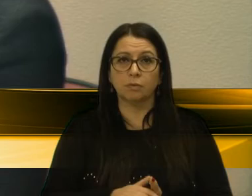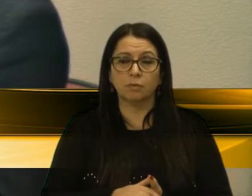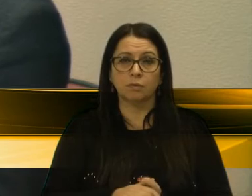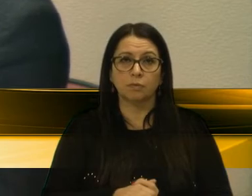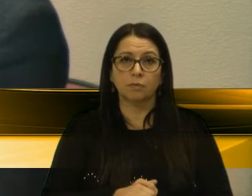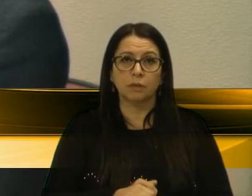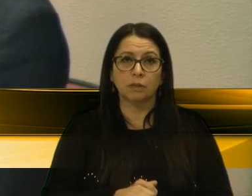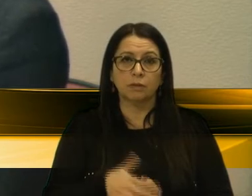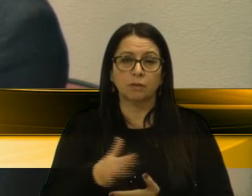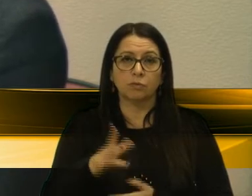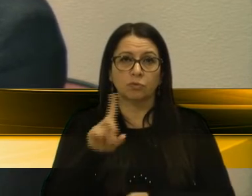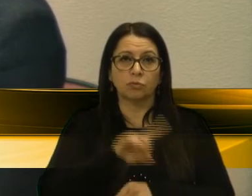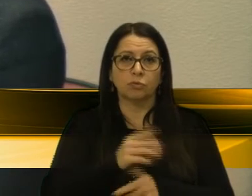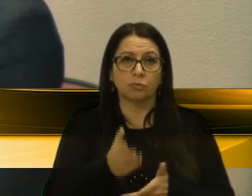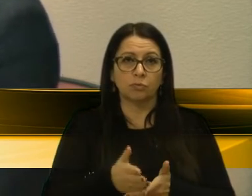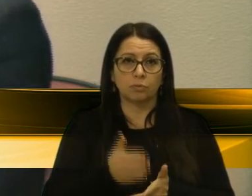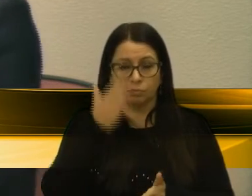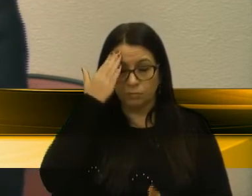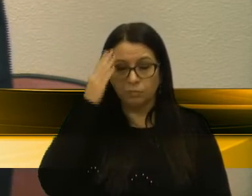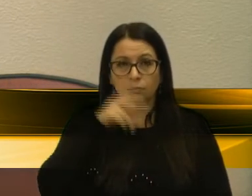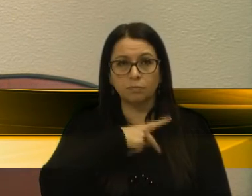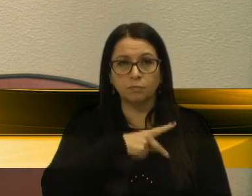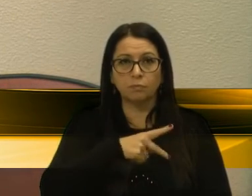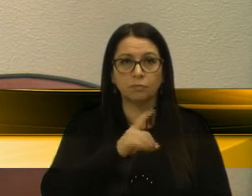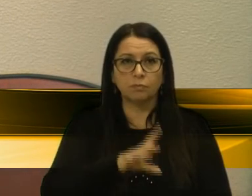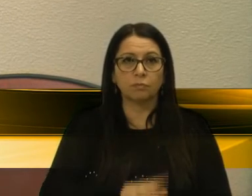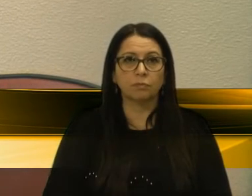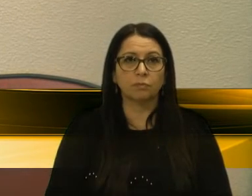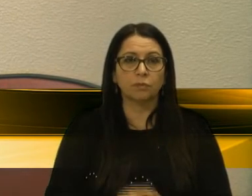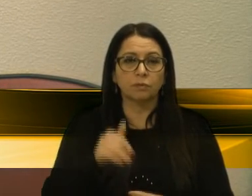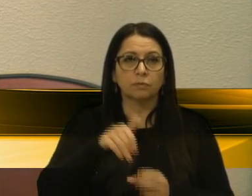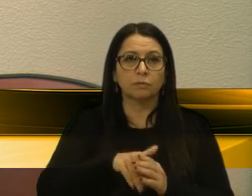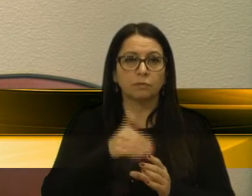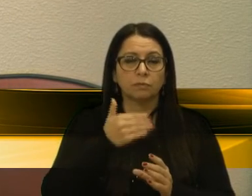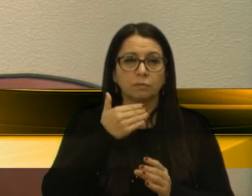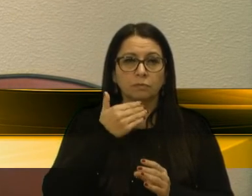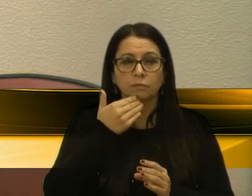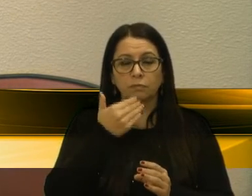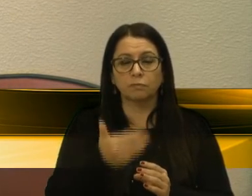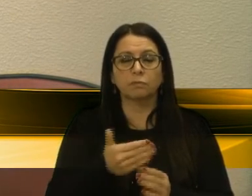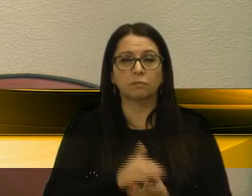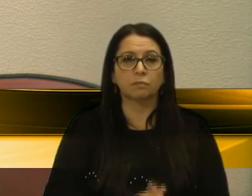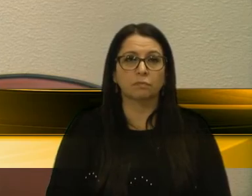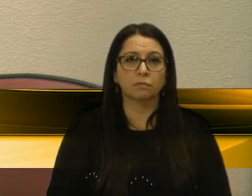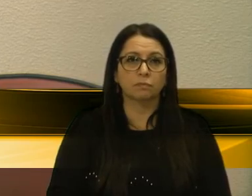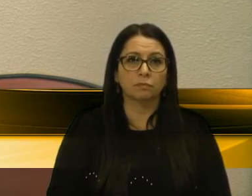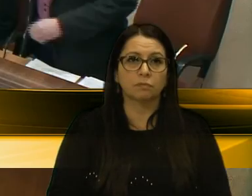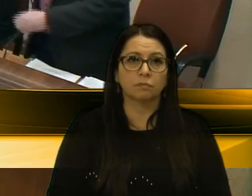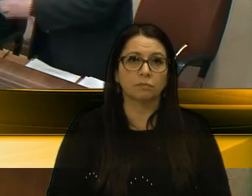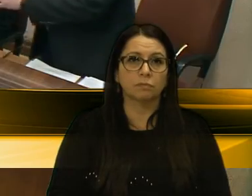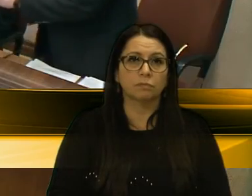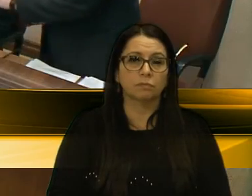mais, talvez, nos dias de hoje. Muito obrigado, senhor presidente. Era isso e votarei, evidentemente, favorável à moção. Vereador Renato